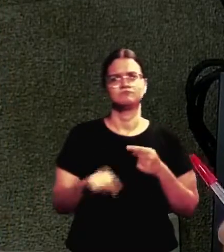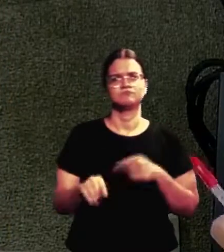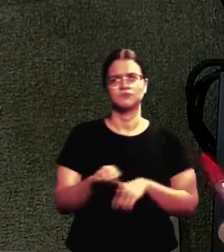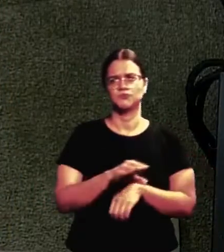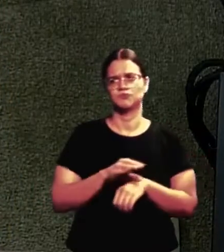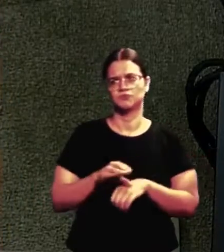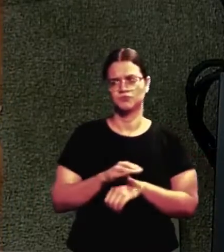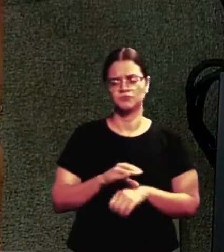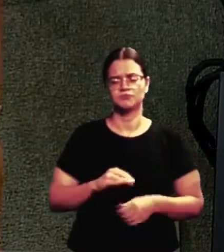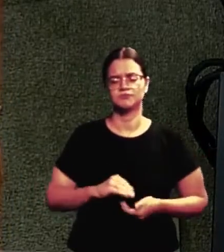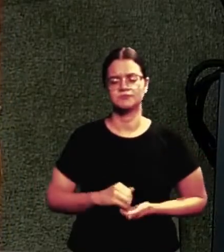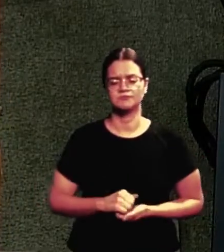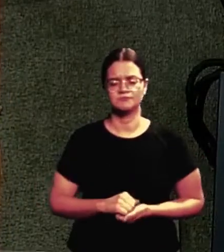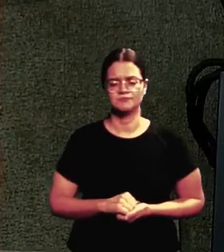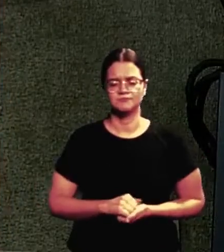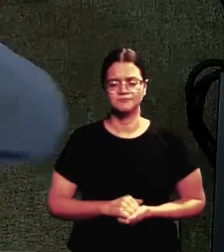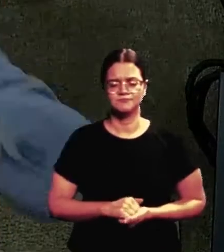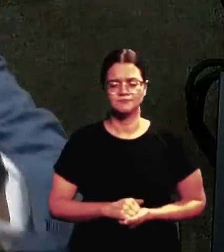arquivamento.